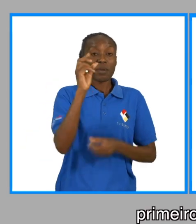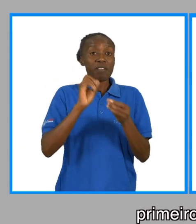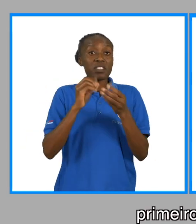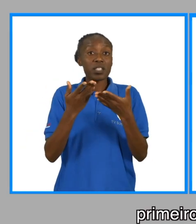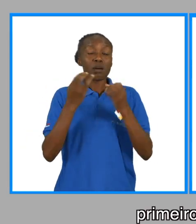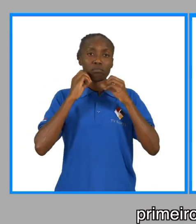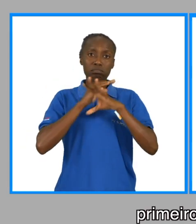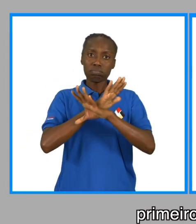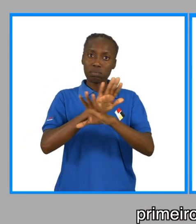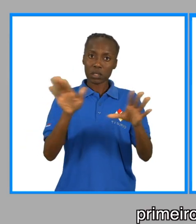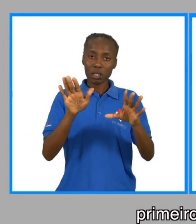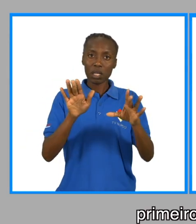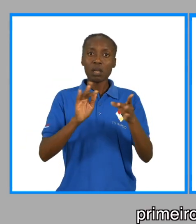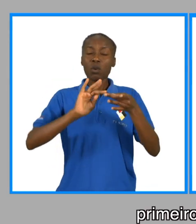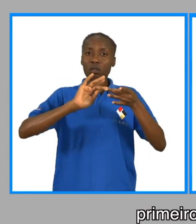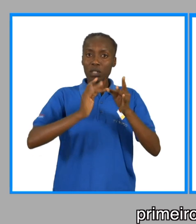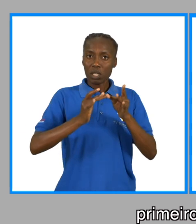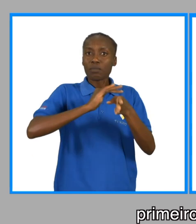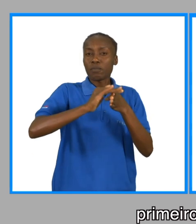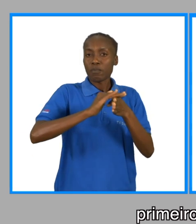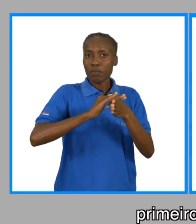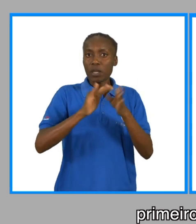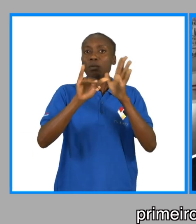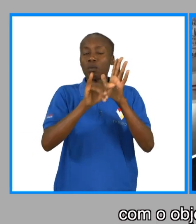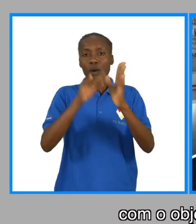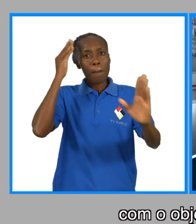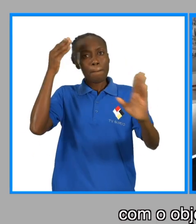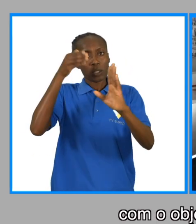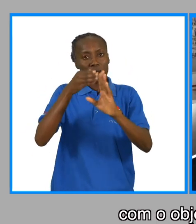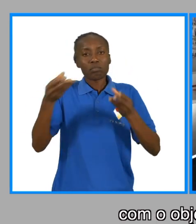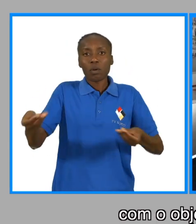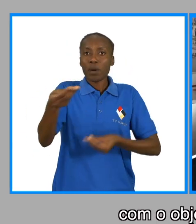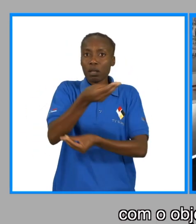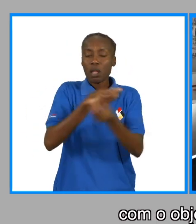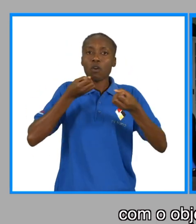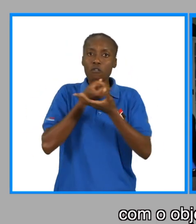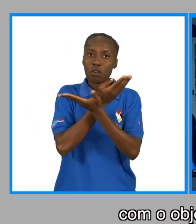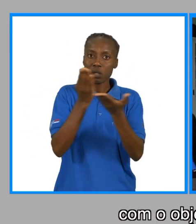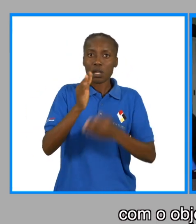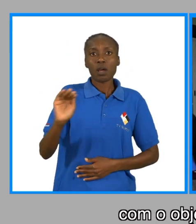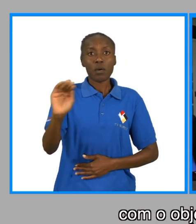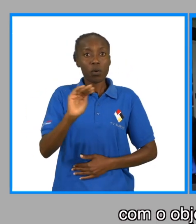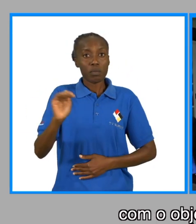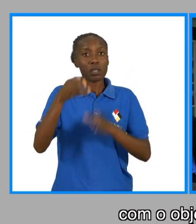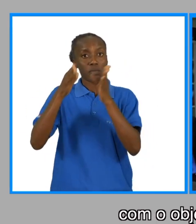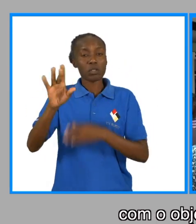primeiro fazendo suas publicações numa plataforma online com o objetivo de partilhar informação para a comunidade de